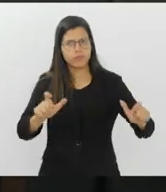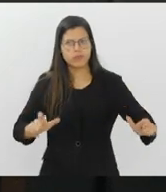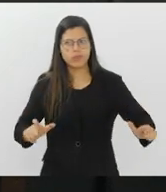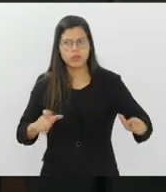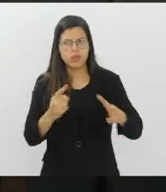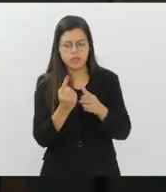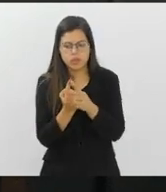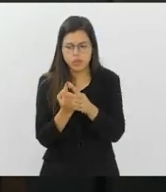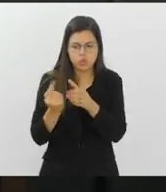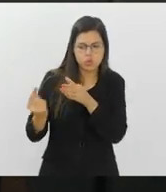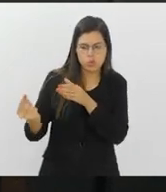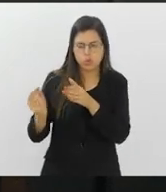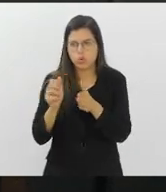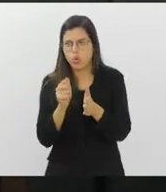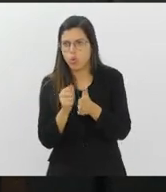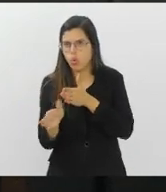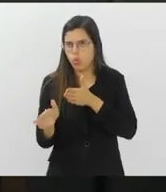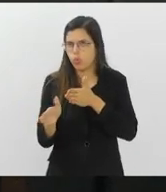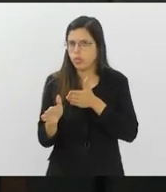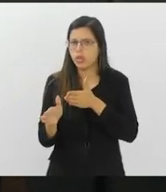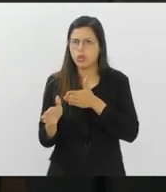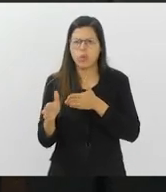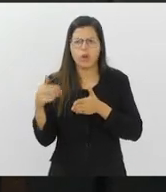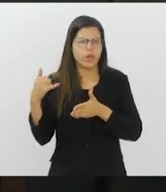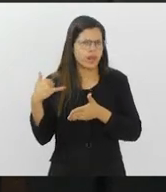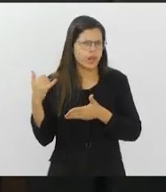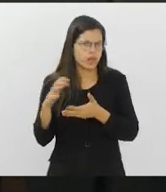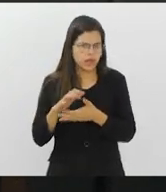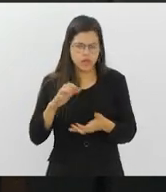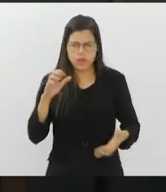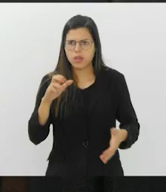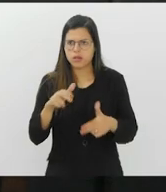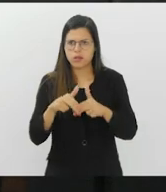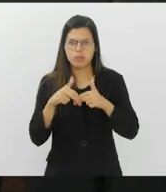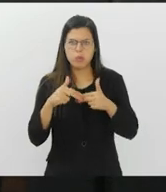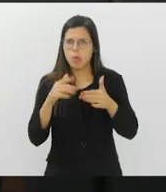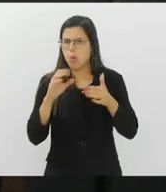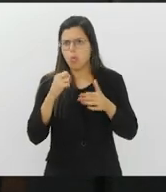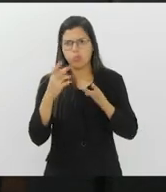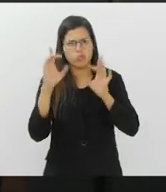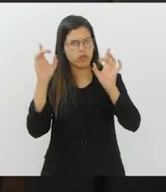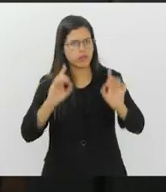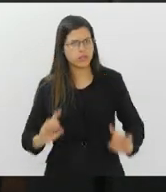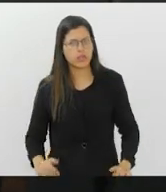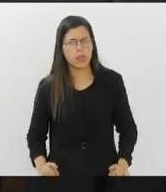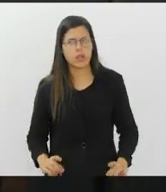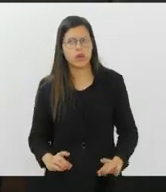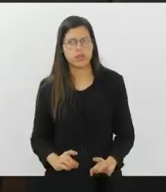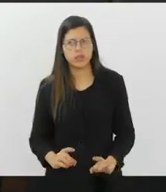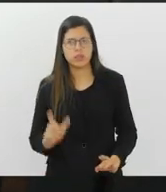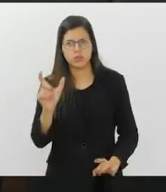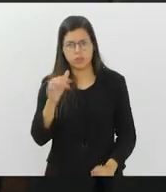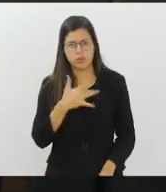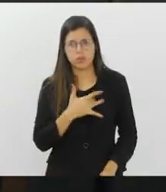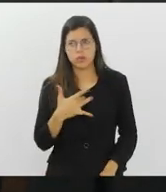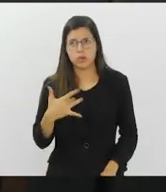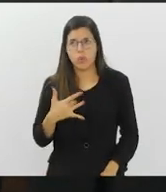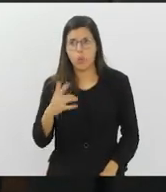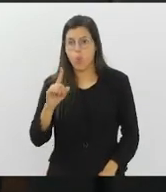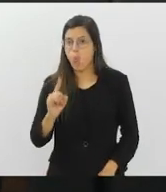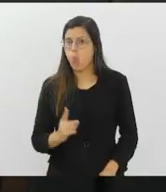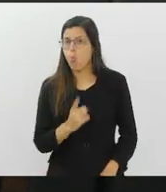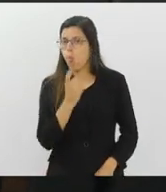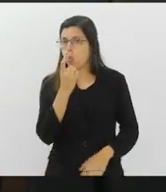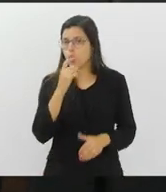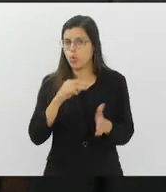excluído, seja em razão da sua idade, seja em razão da sua deficiência, de um plano de saúde. E a única razão para você não